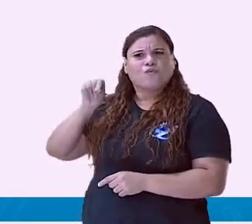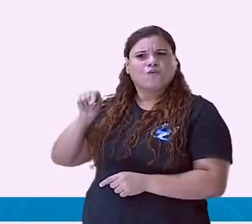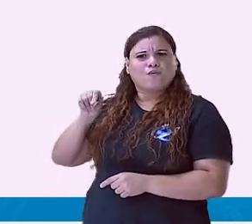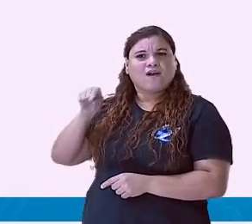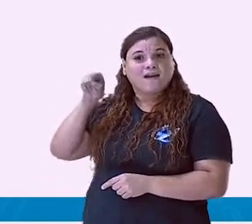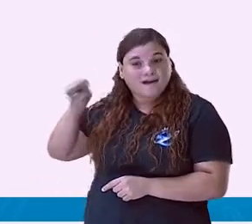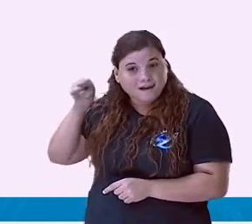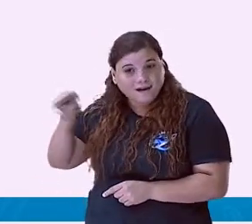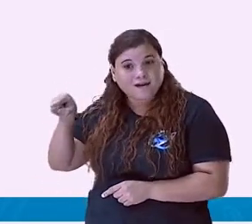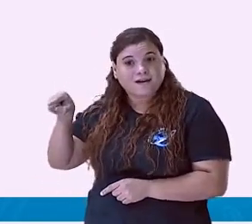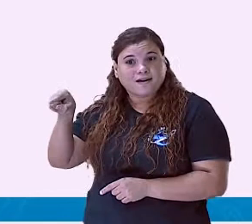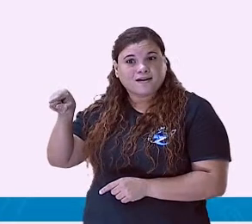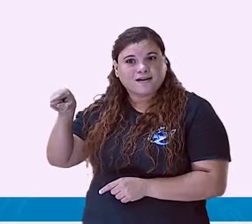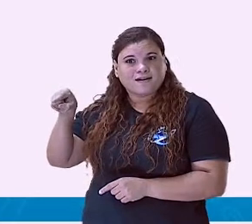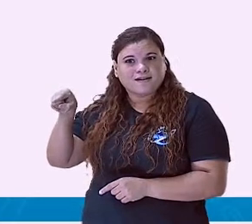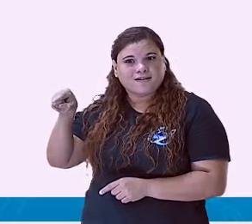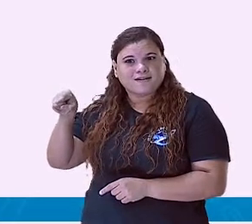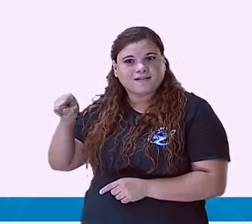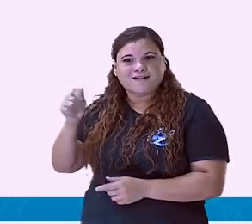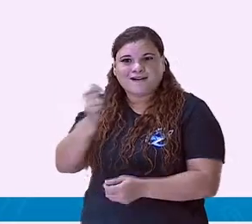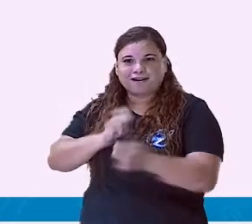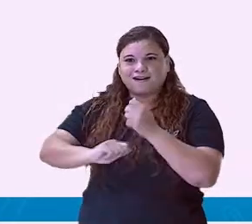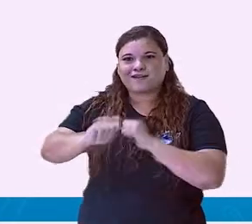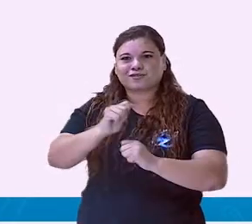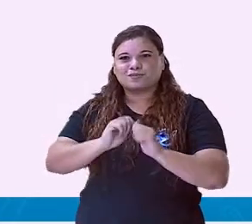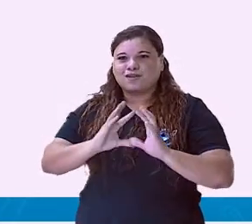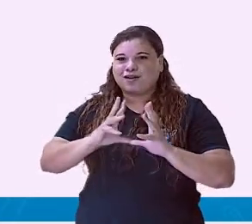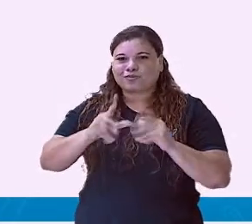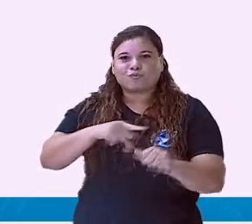as riquezas que esse país tem.